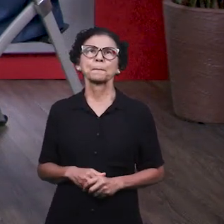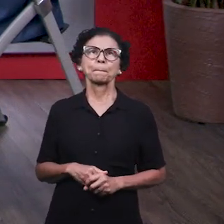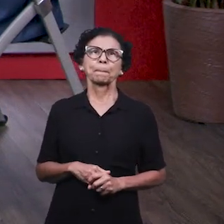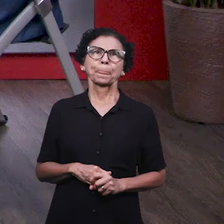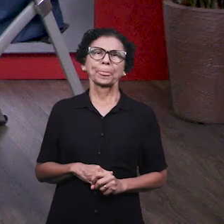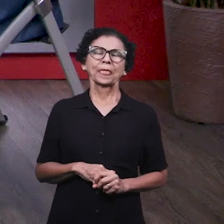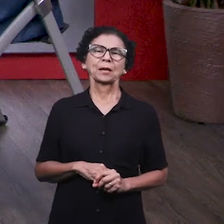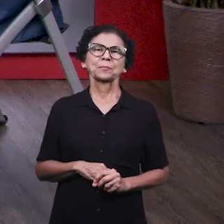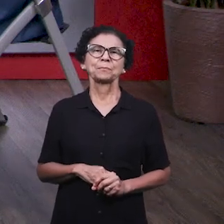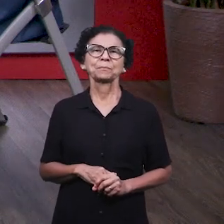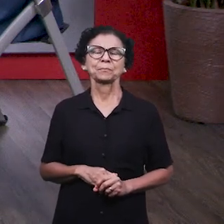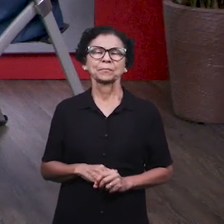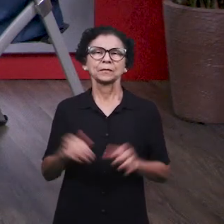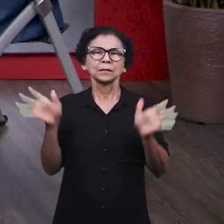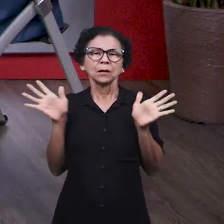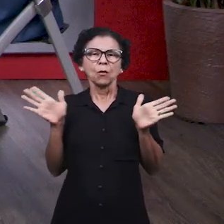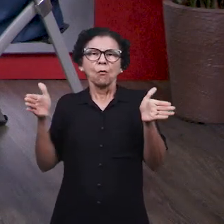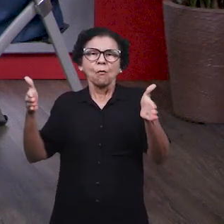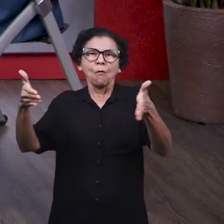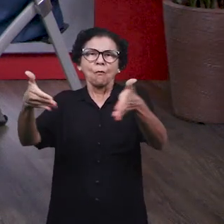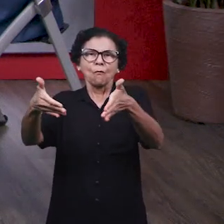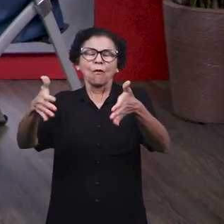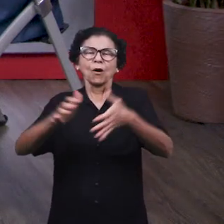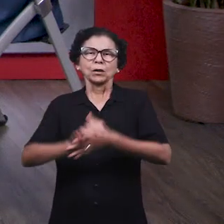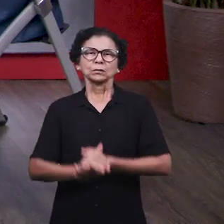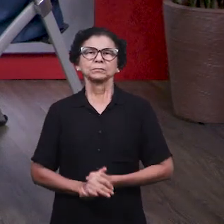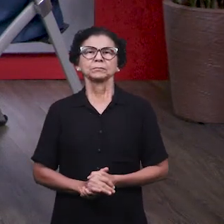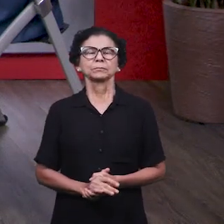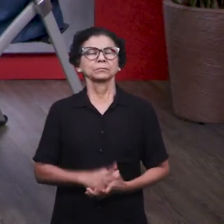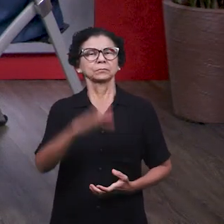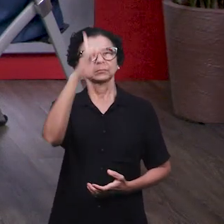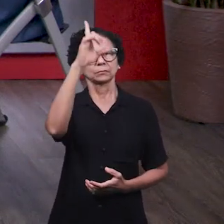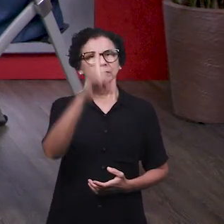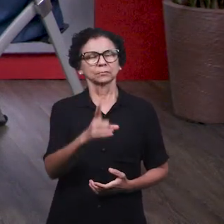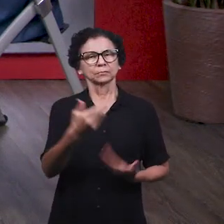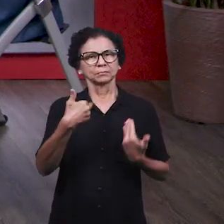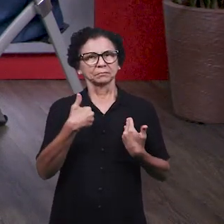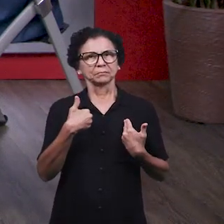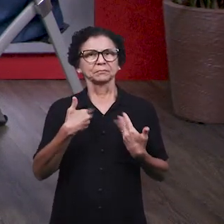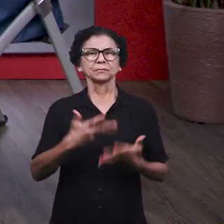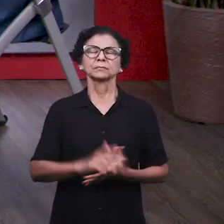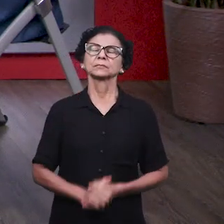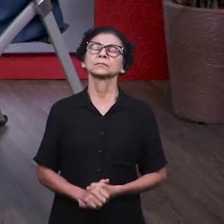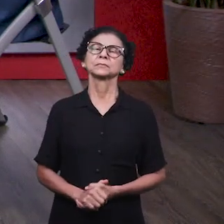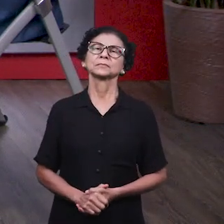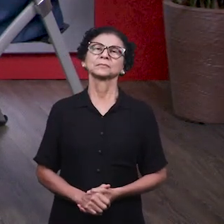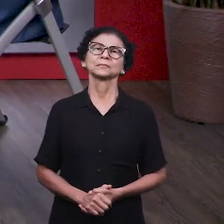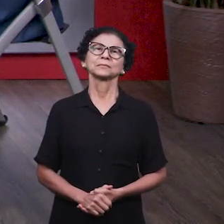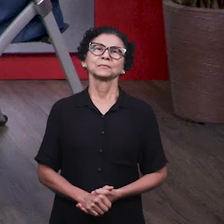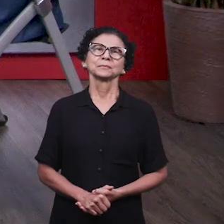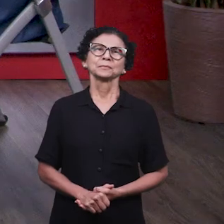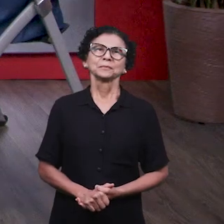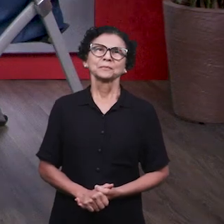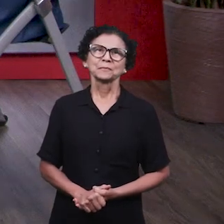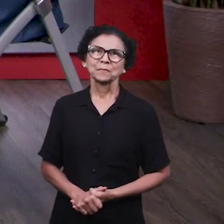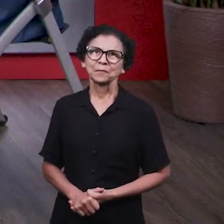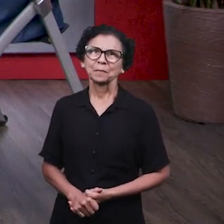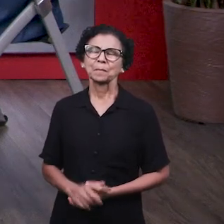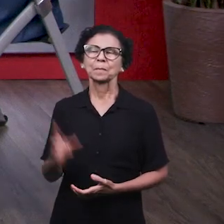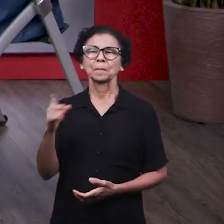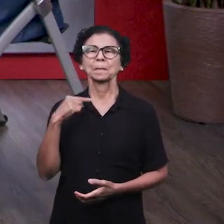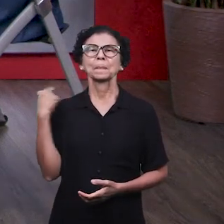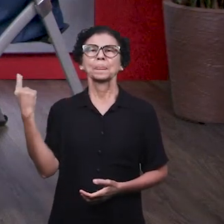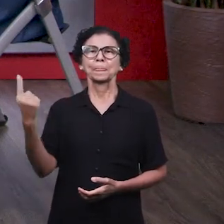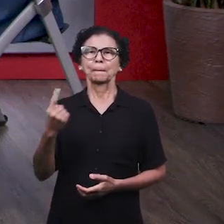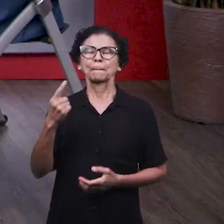fórum instala. Aí eu falei: "Vamos instalar uma vara, primeira do Espírito Santo, a segunda do Brasil". Nós instalamos. Uma